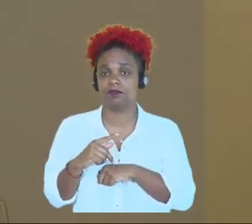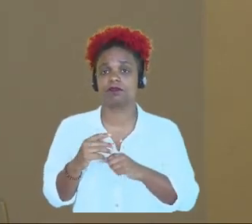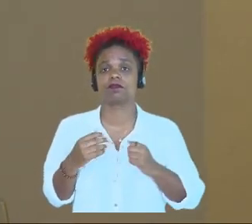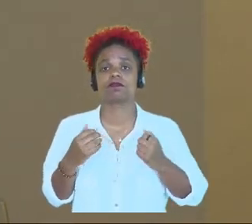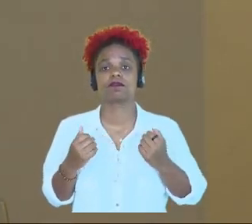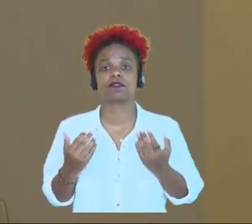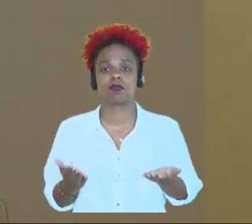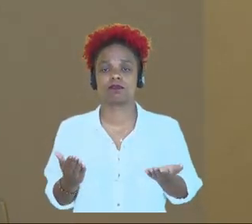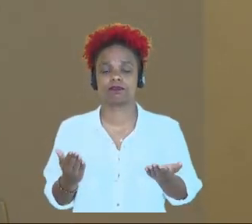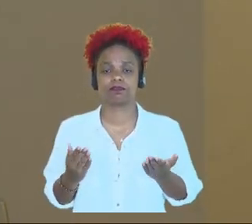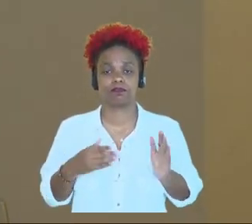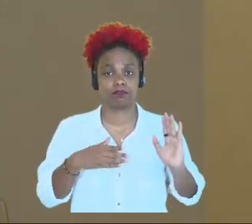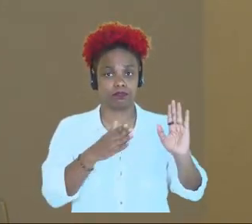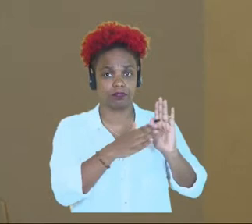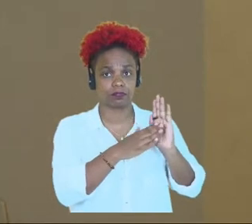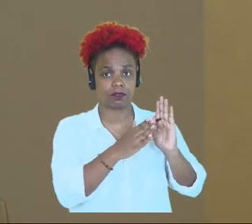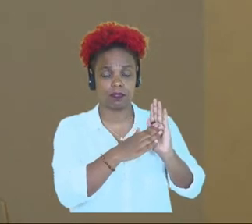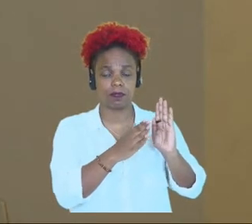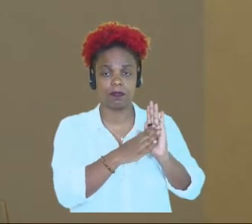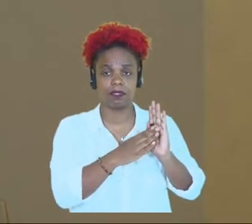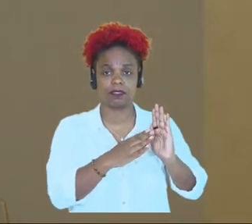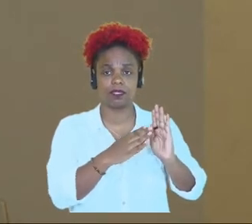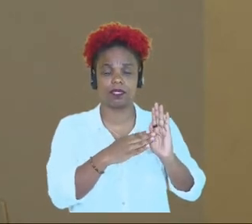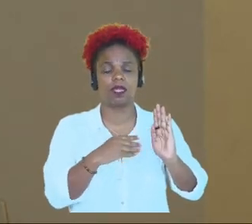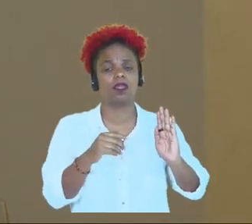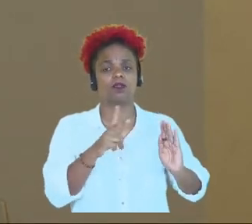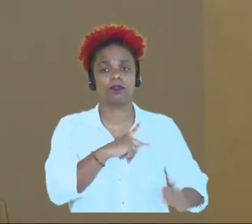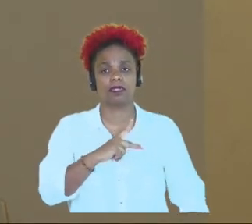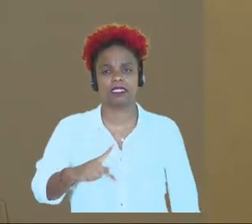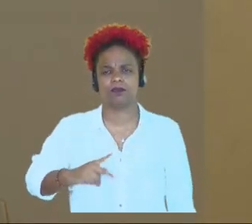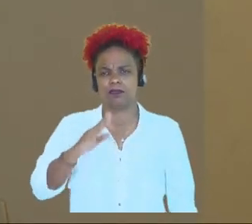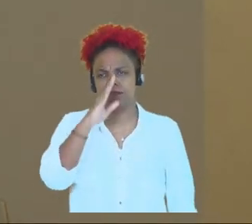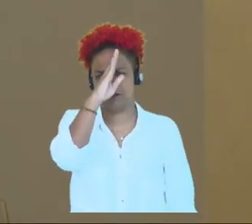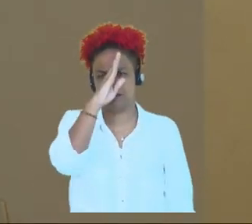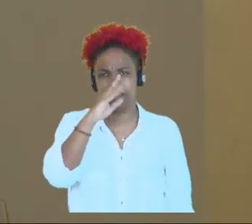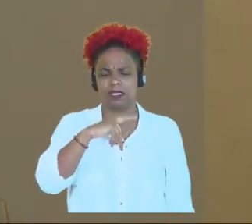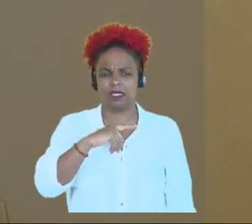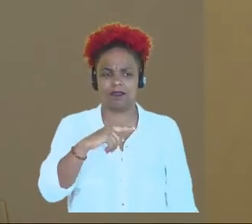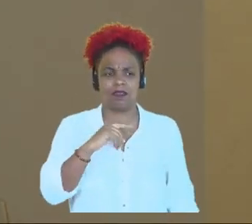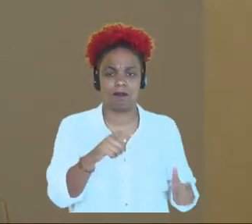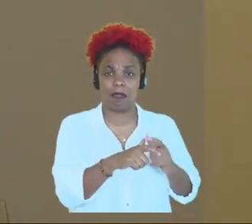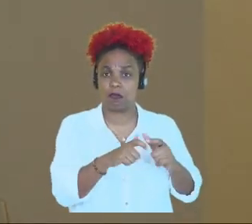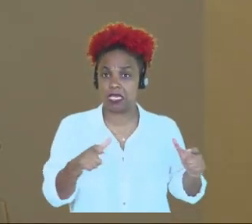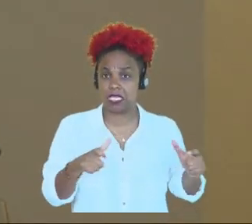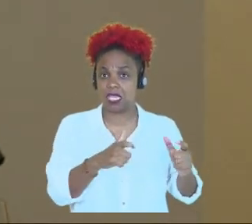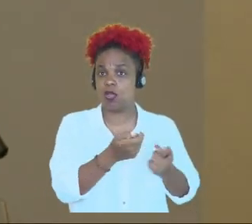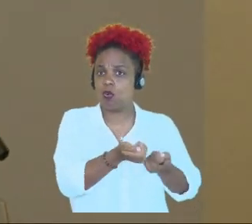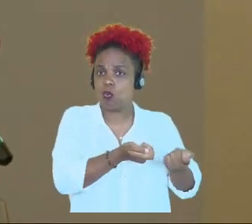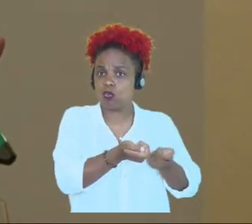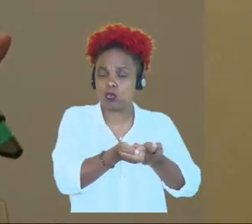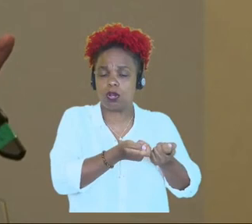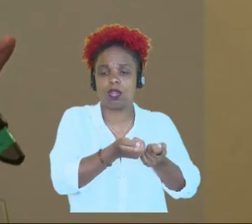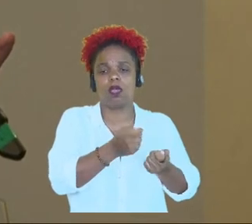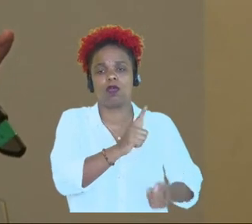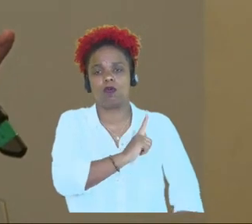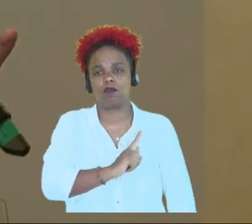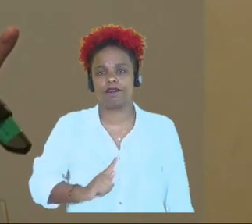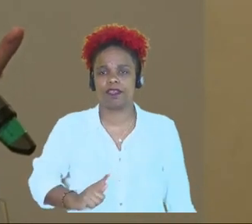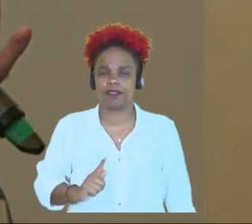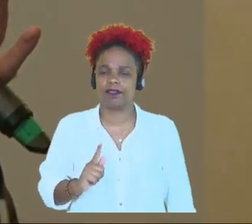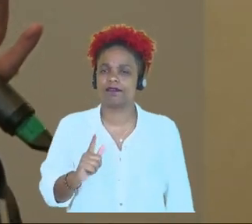Então, a proposta do presidente Bolsonaro de uma democracia majoritarista, ainda que ela não represente um